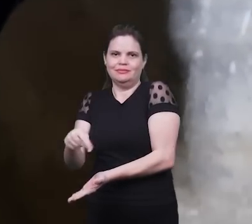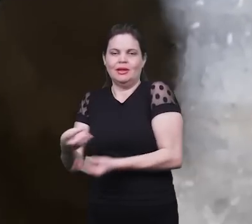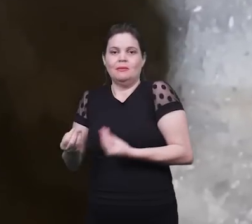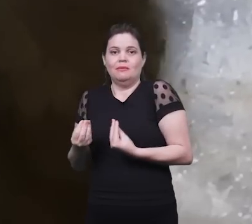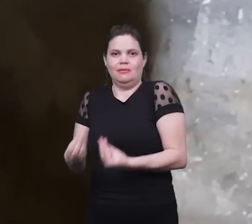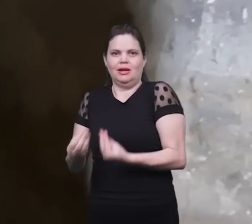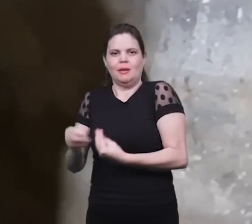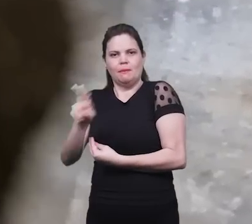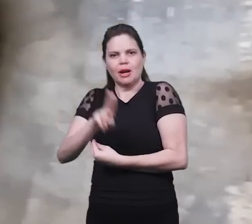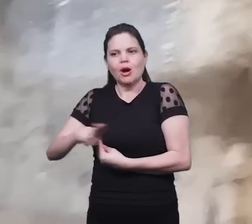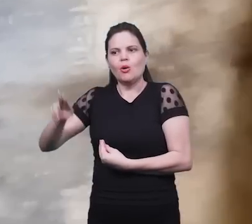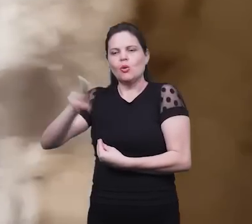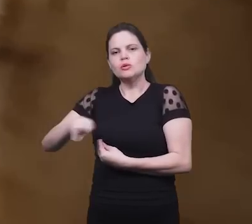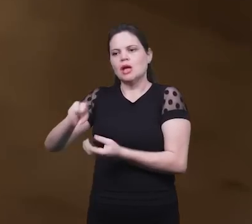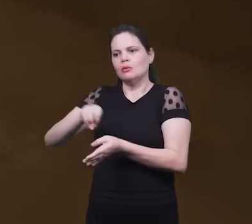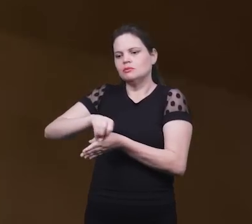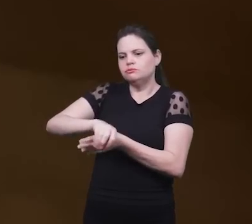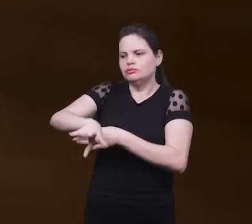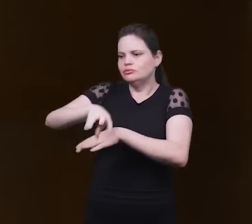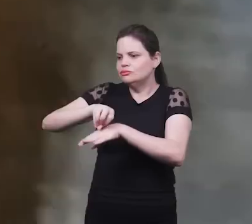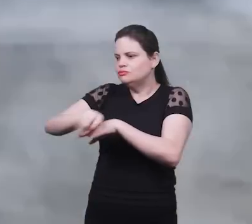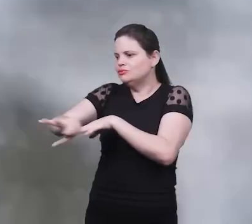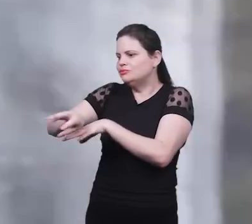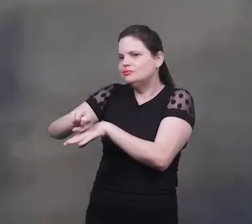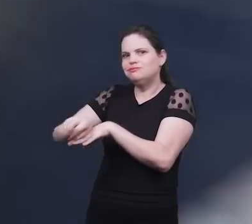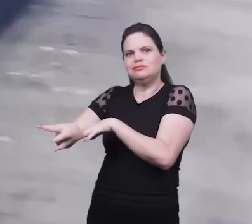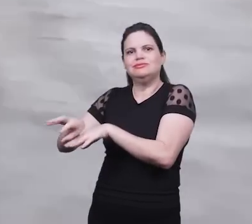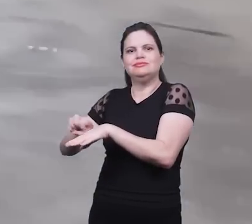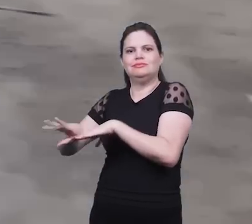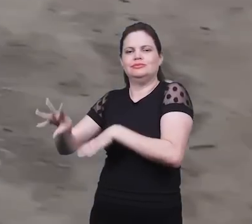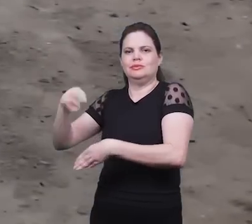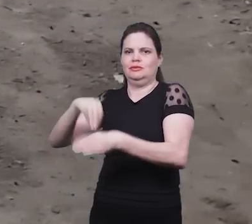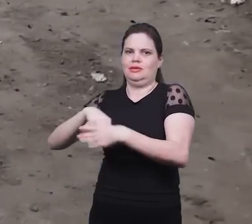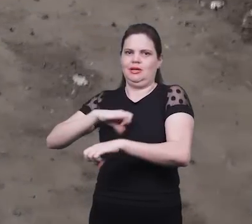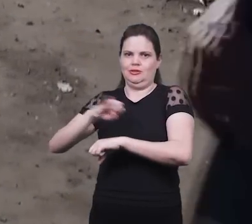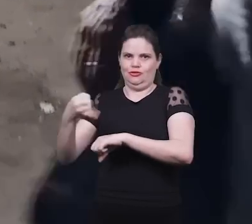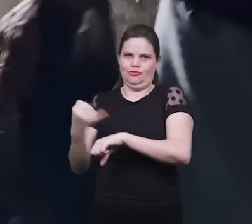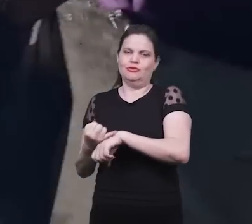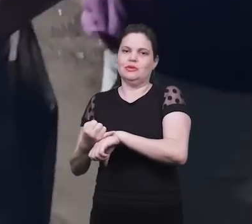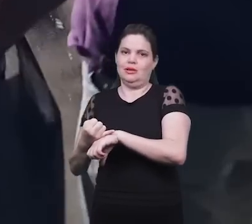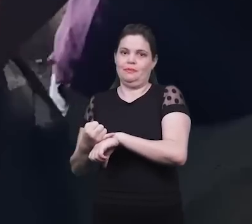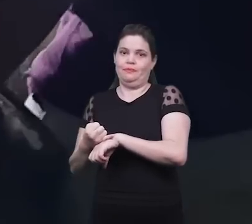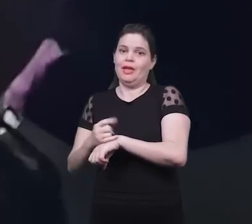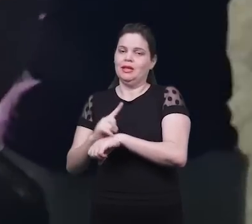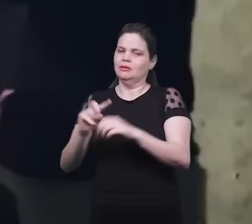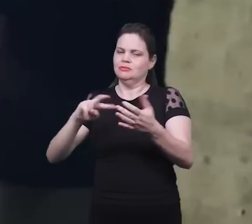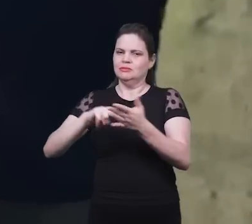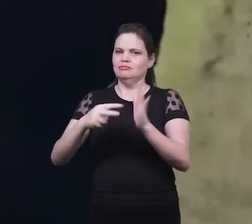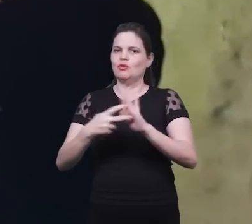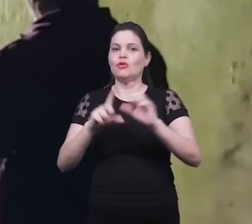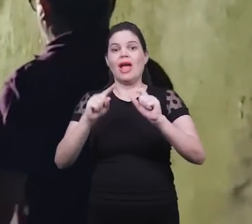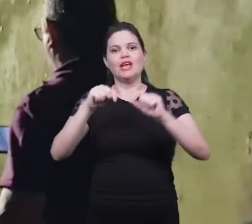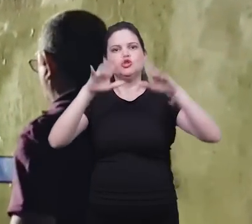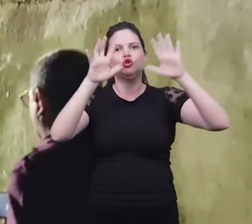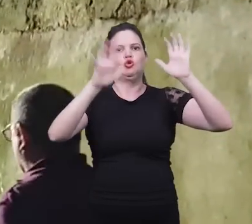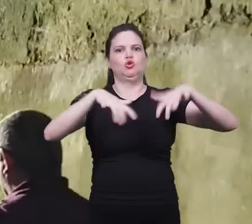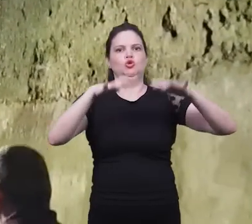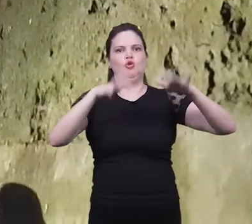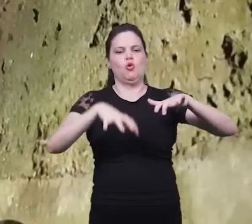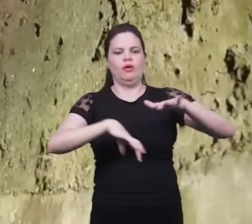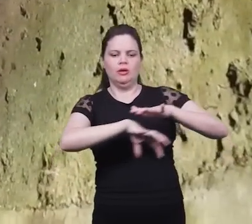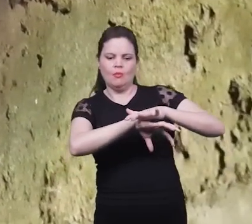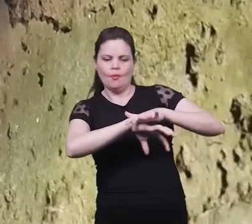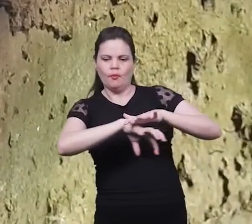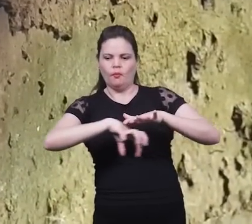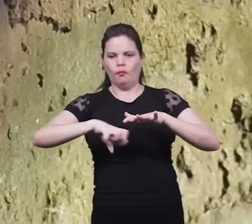um tanque que recebia água da chuva. Diferente do tanque Siloé, que nós vamos ver no próximo